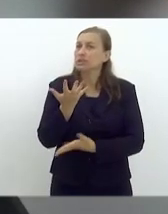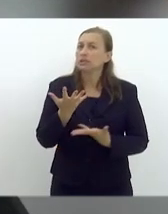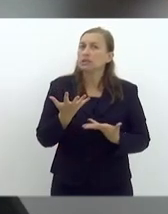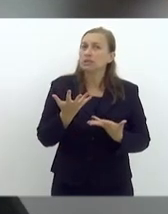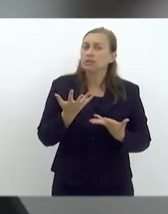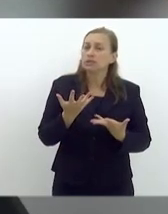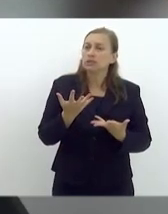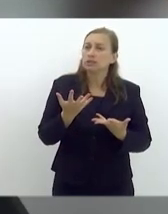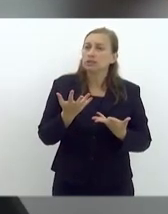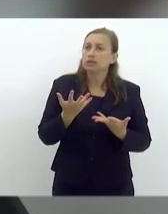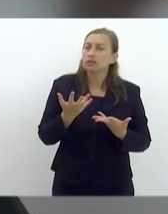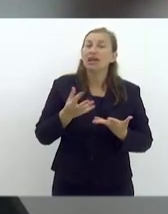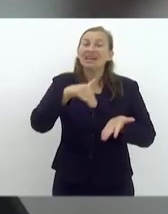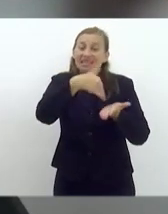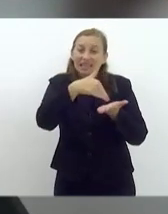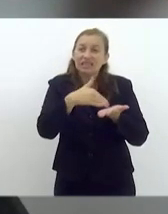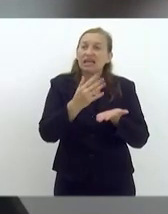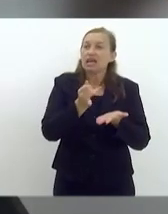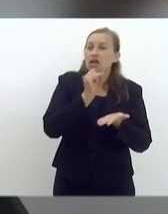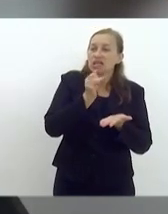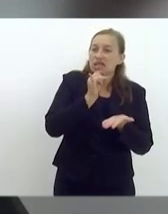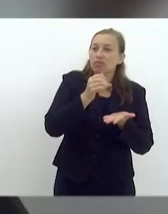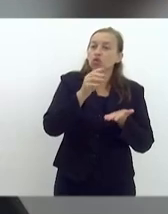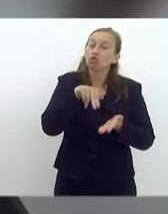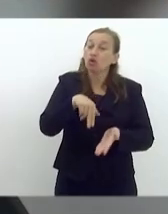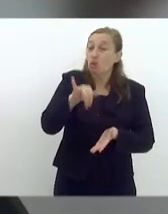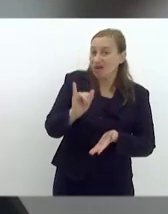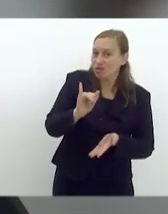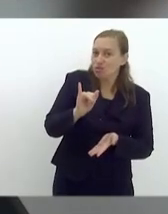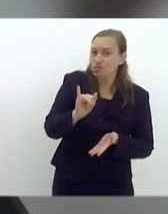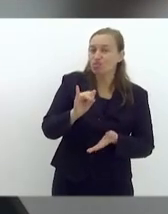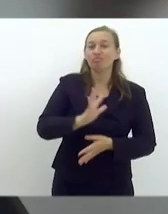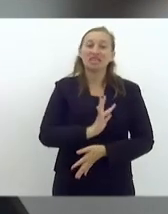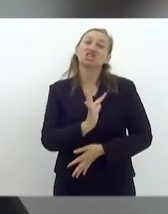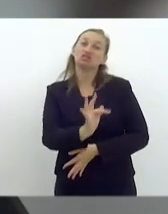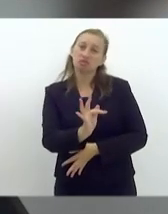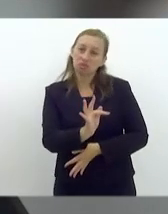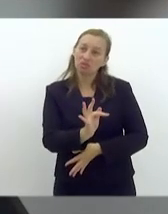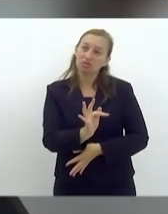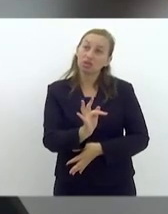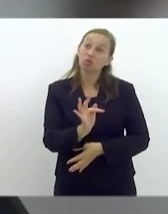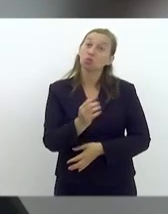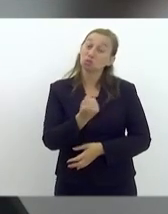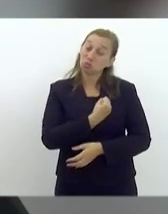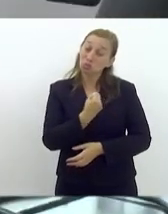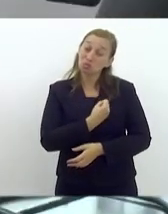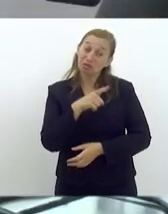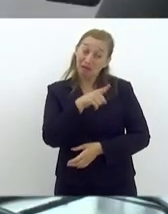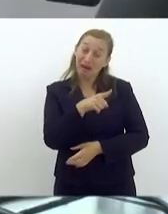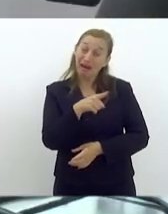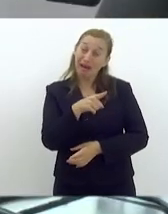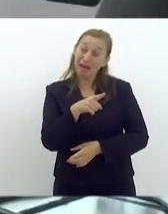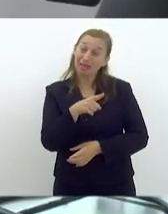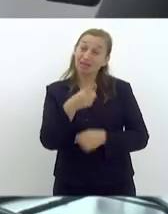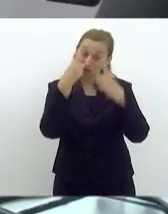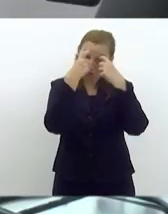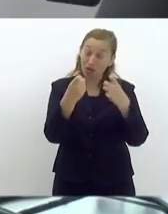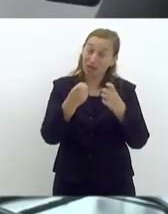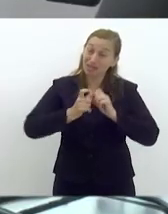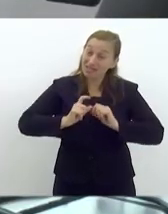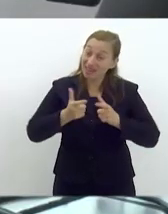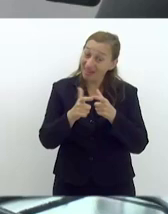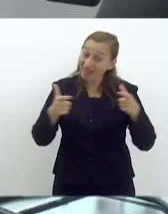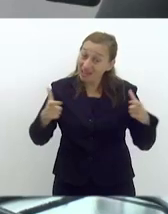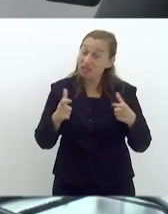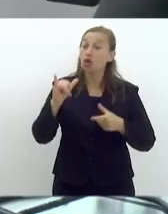uma secretaria por exemplo de Nova Iguaçu que é baixada fluminense que o índice também é de acompanhamento aí